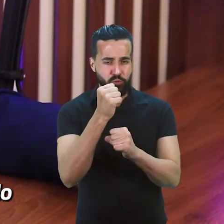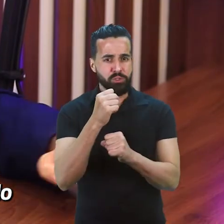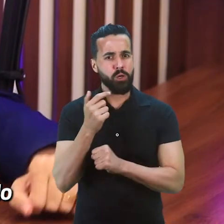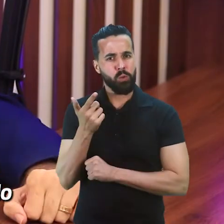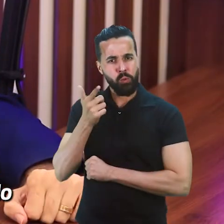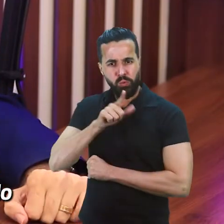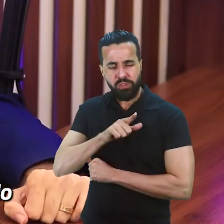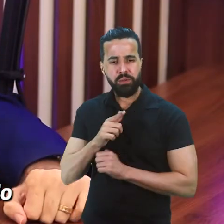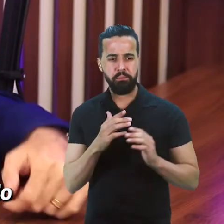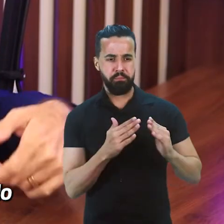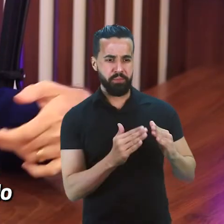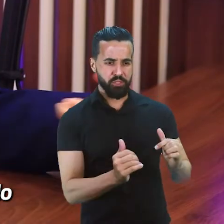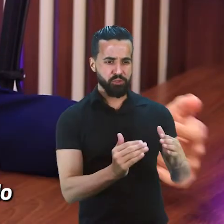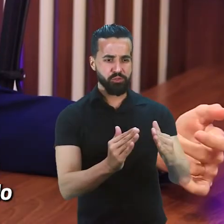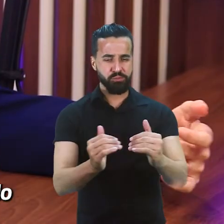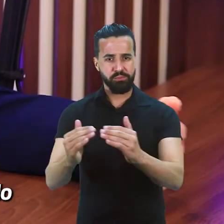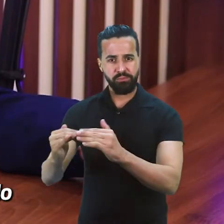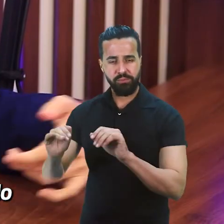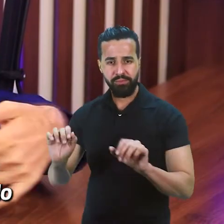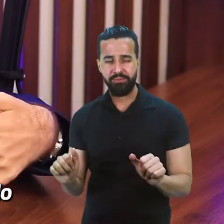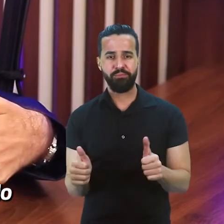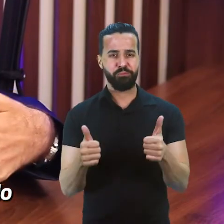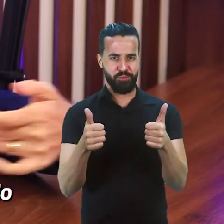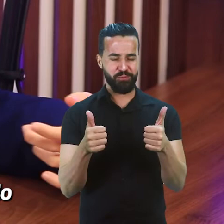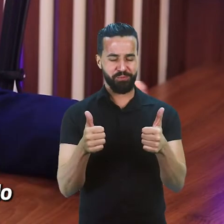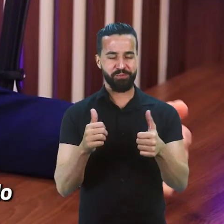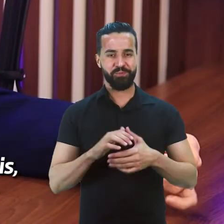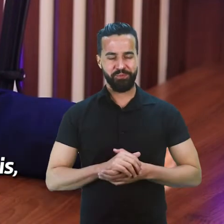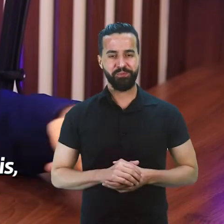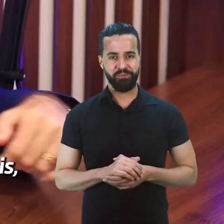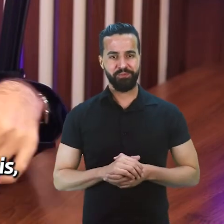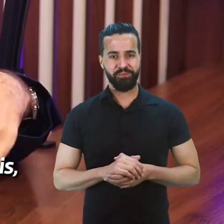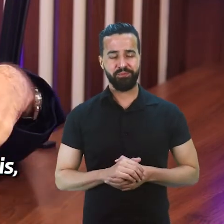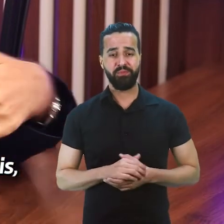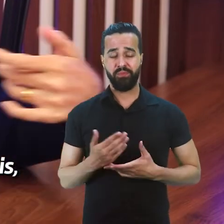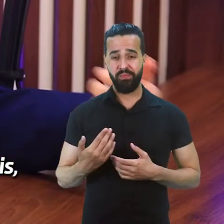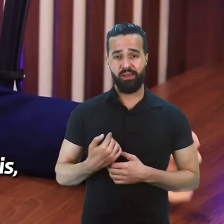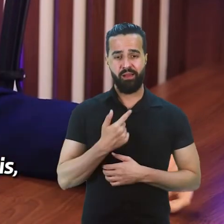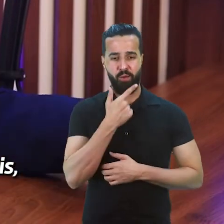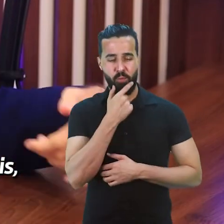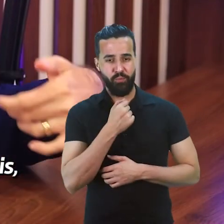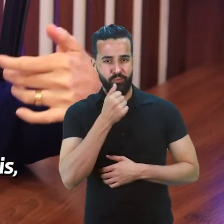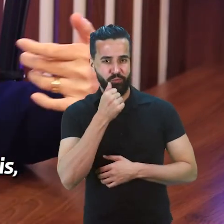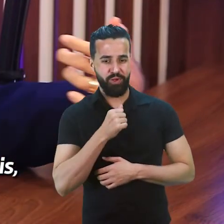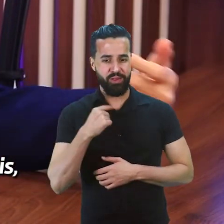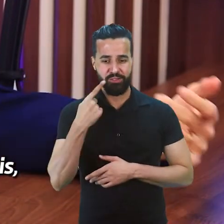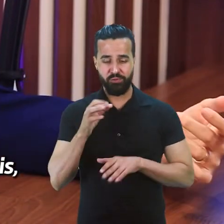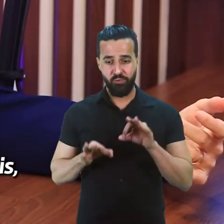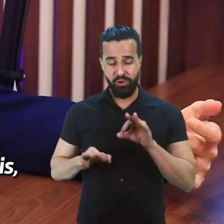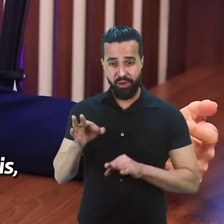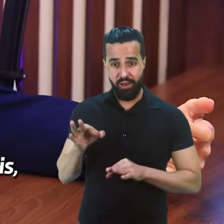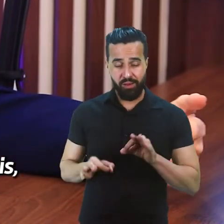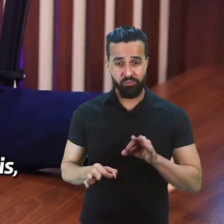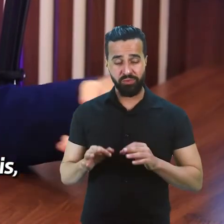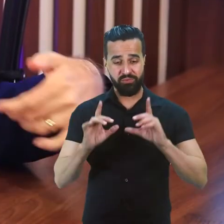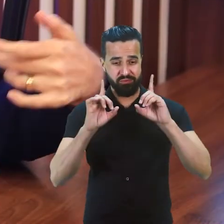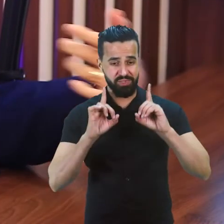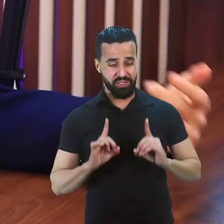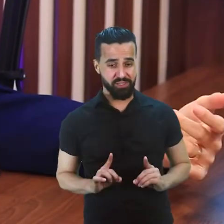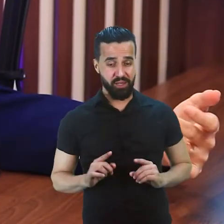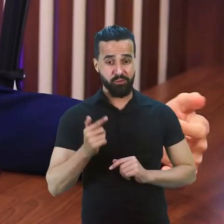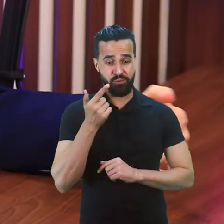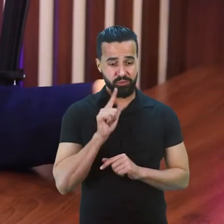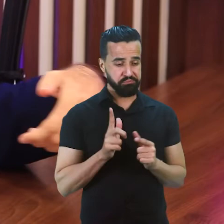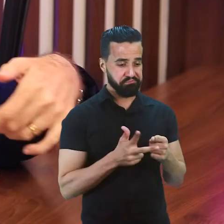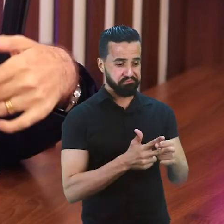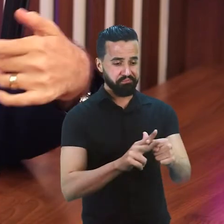né? E, inclusive até para o próprio advogado com deficiência, melhorias nos tribunais, que a gente tinha muita dificuldade, eu me